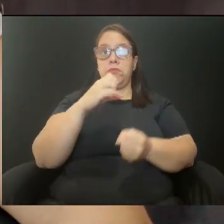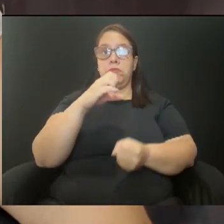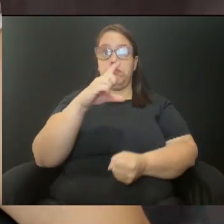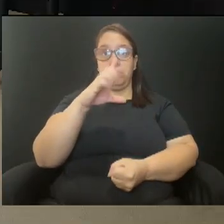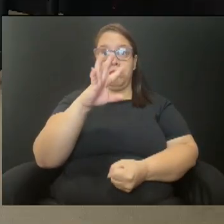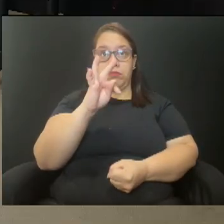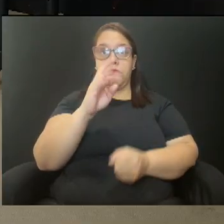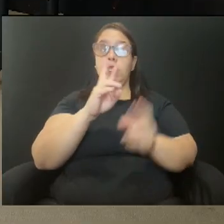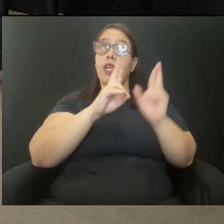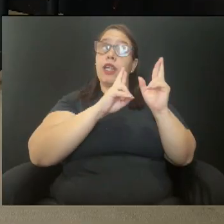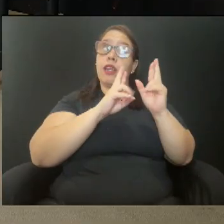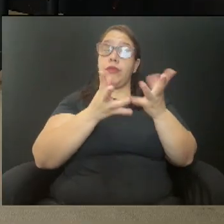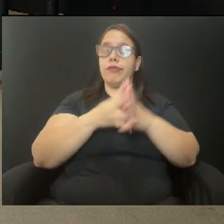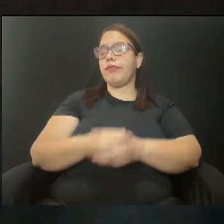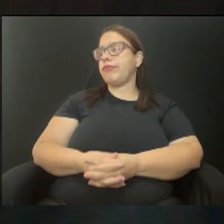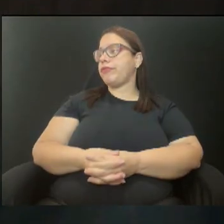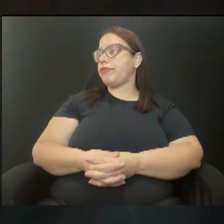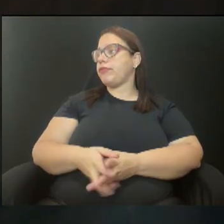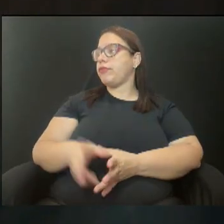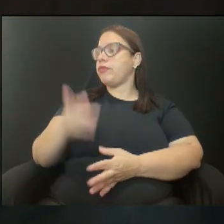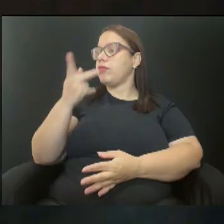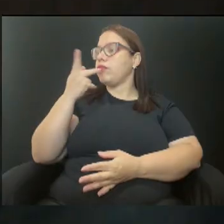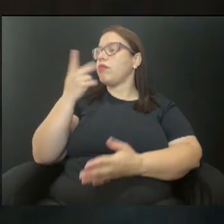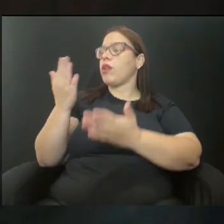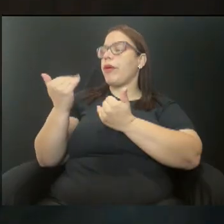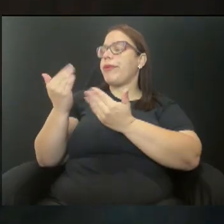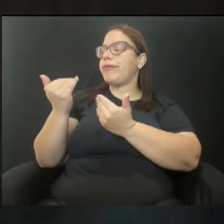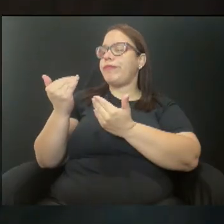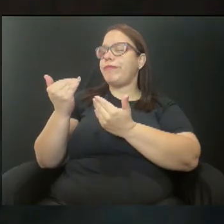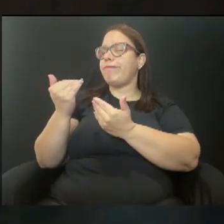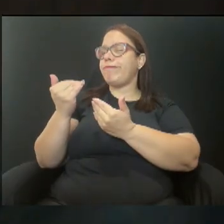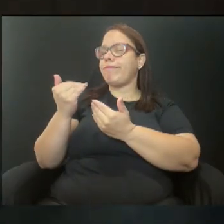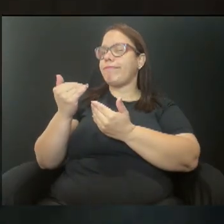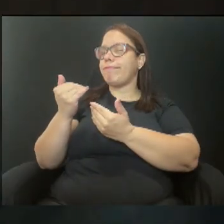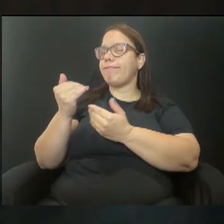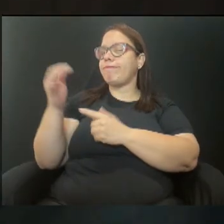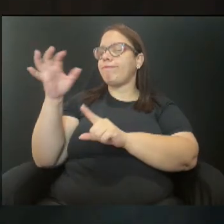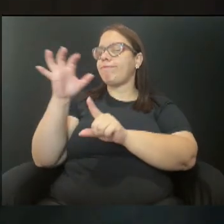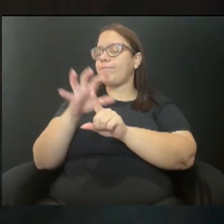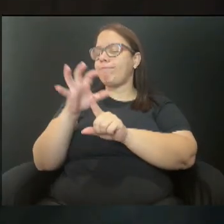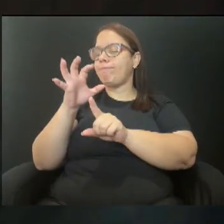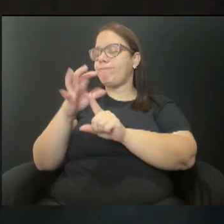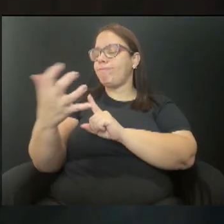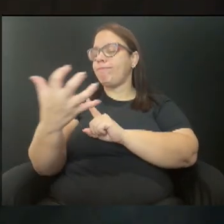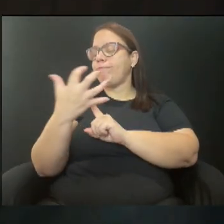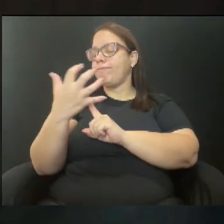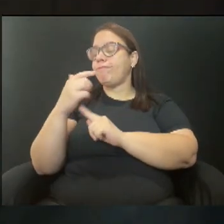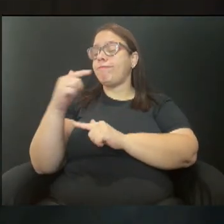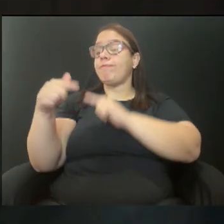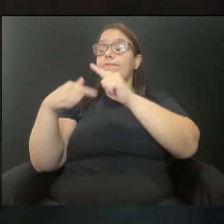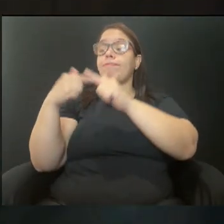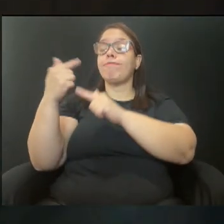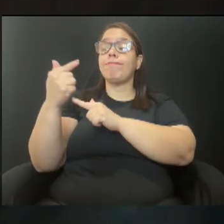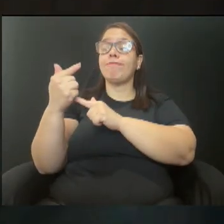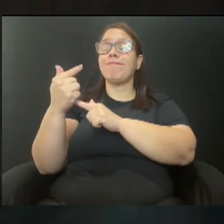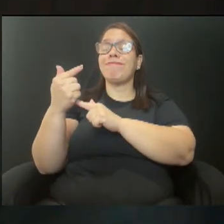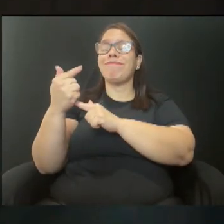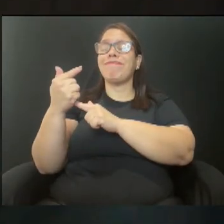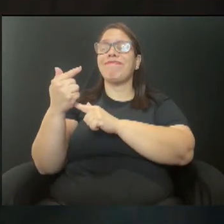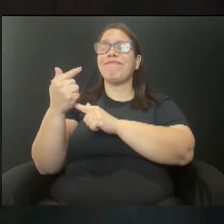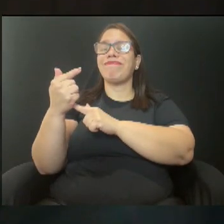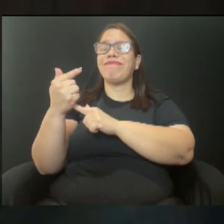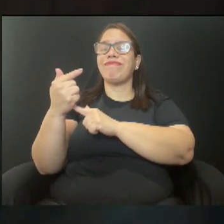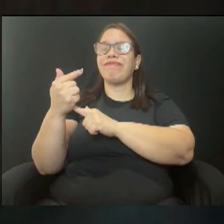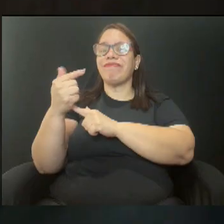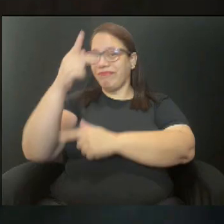gente está falando muito do jovem, mas isso também influencia muito uma geração que a gente vê cada vez mais as pessoas em busca de